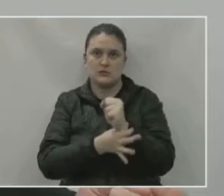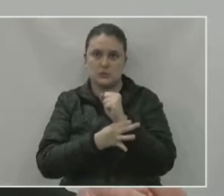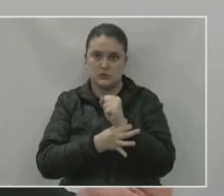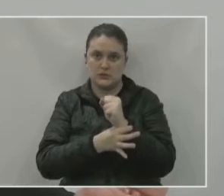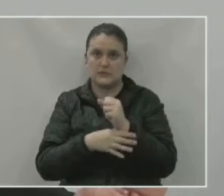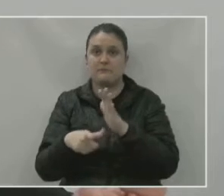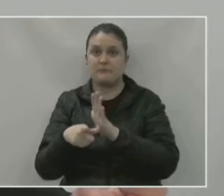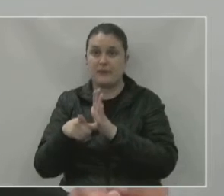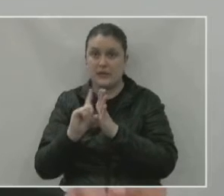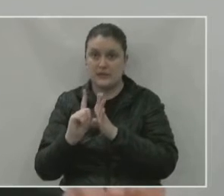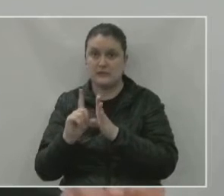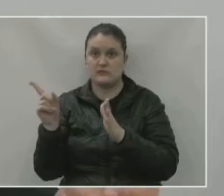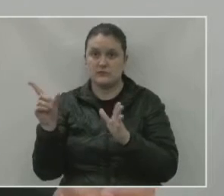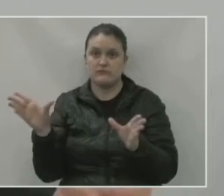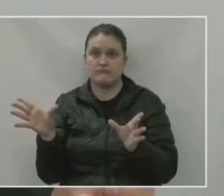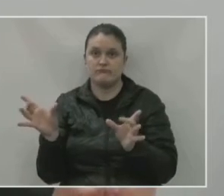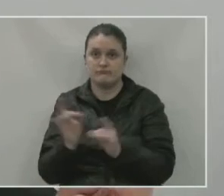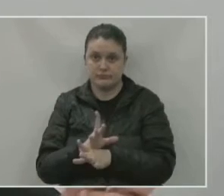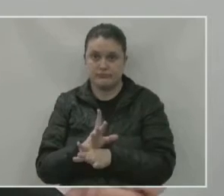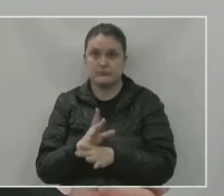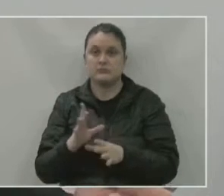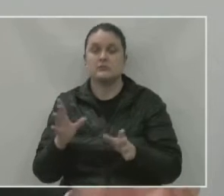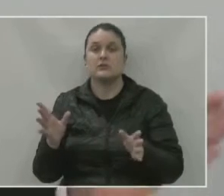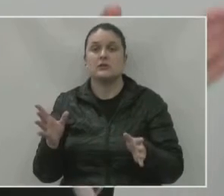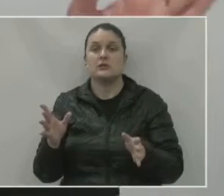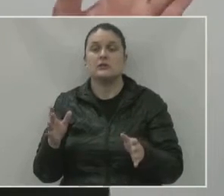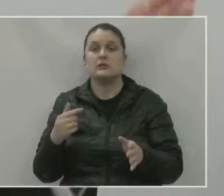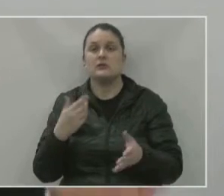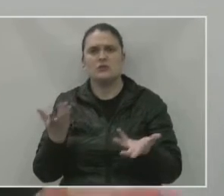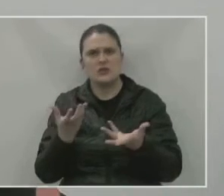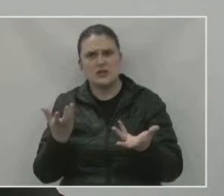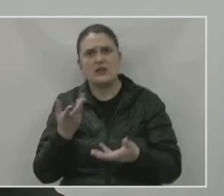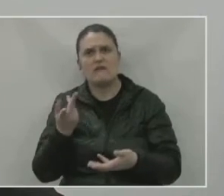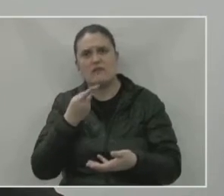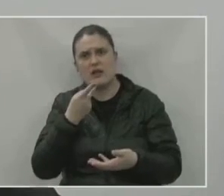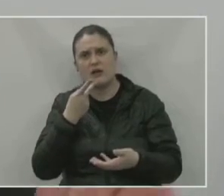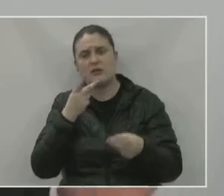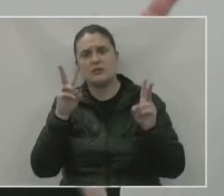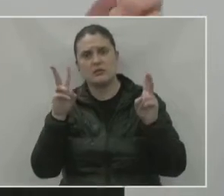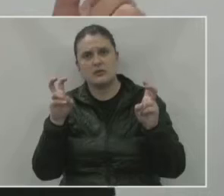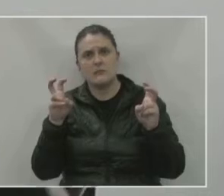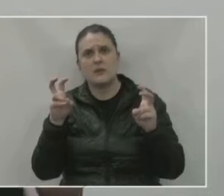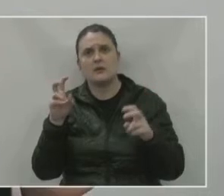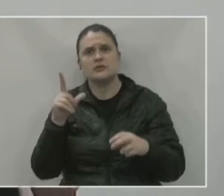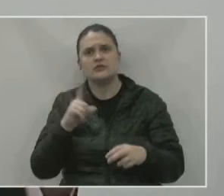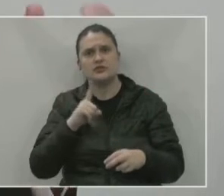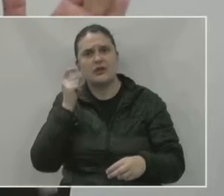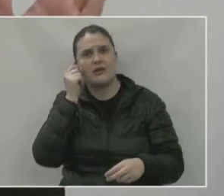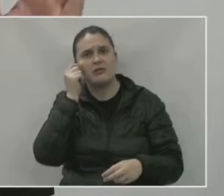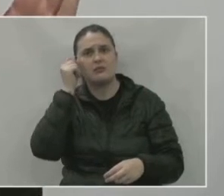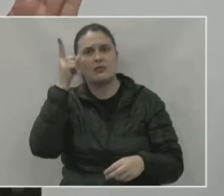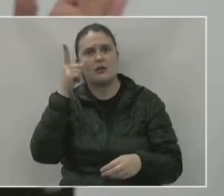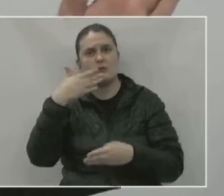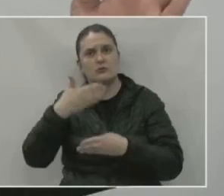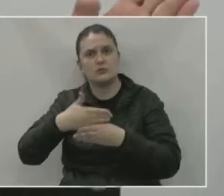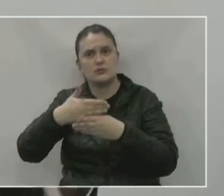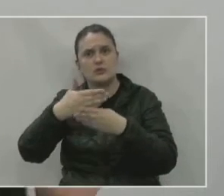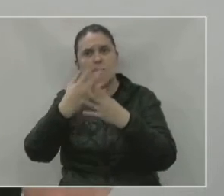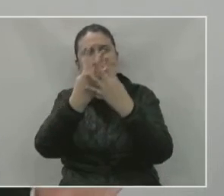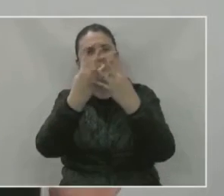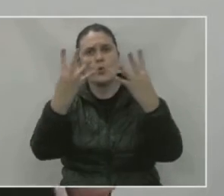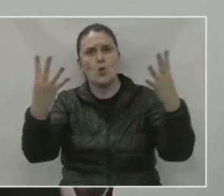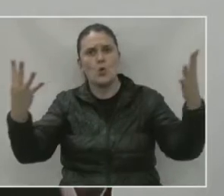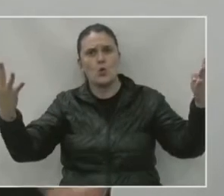antes das suas conclusões finais, do encerramento, eu queria que o senhor abordasse a questão de que tinha uma ideia de se construir um muro, de